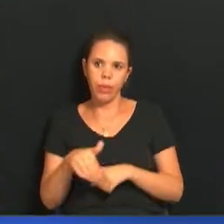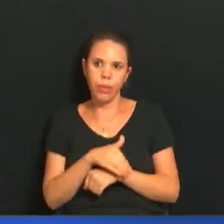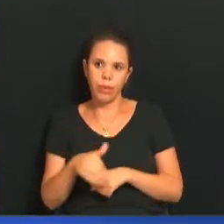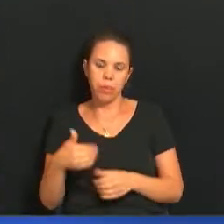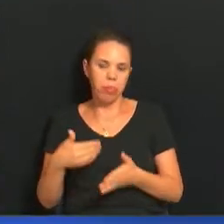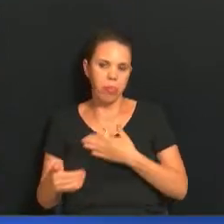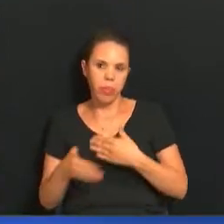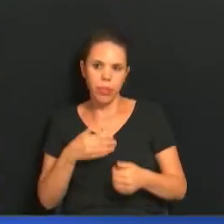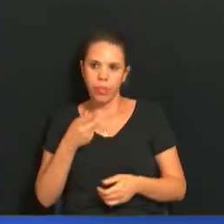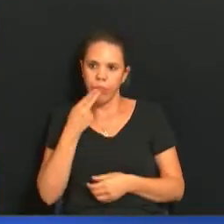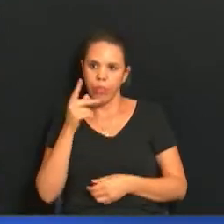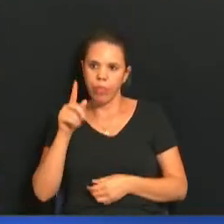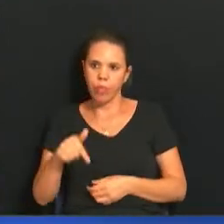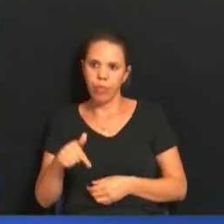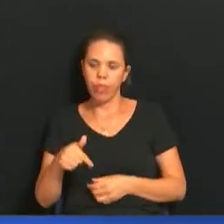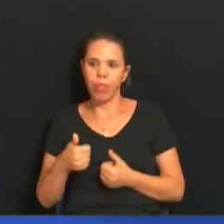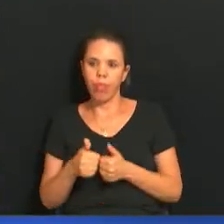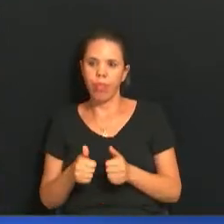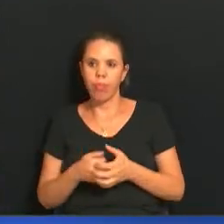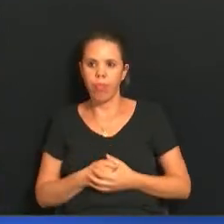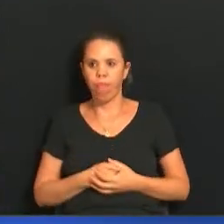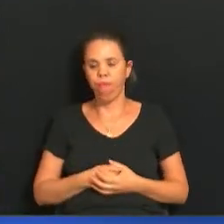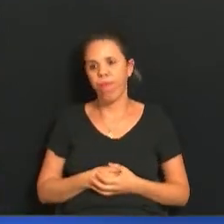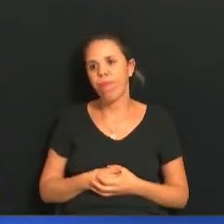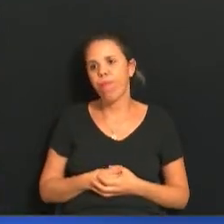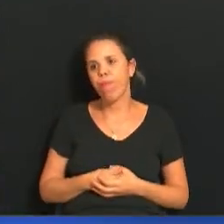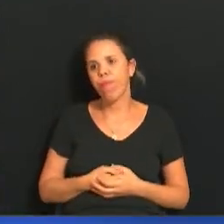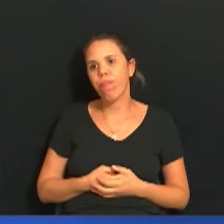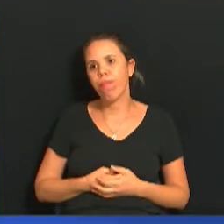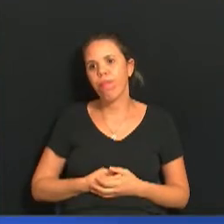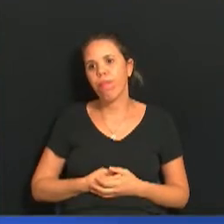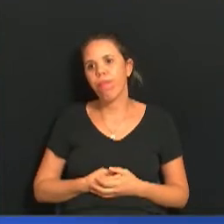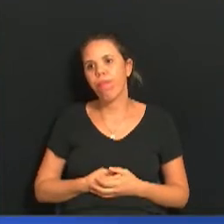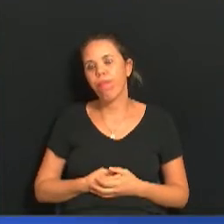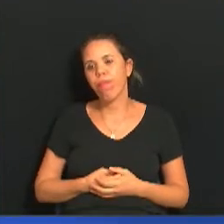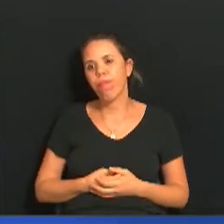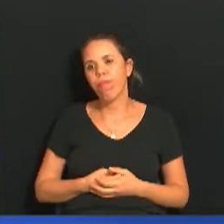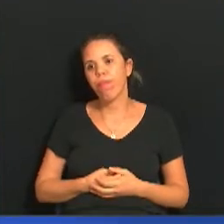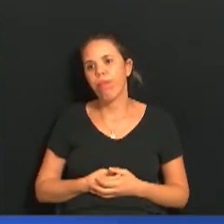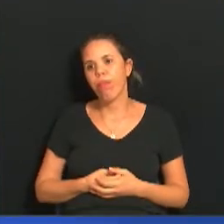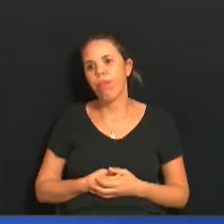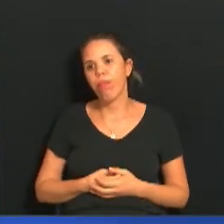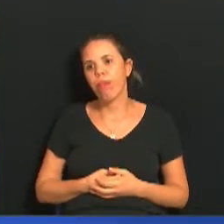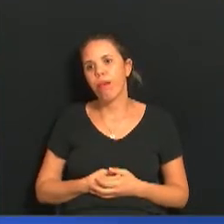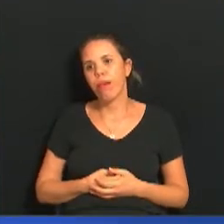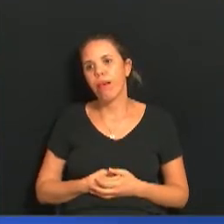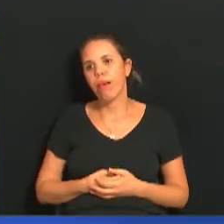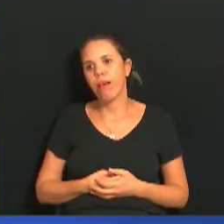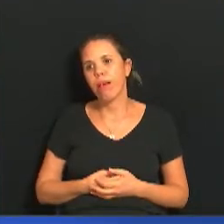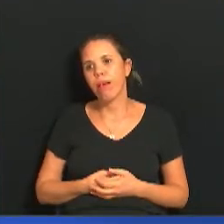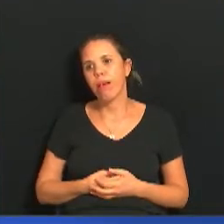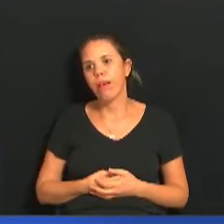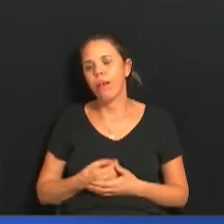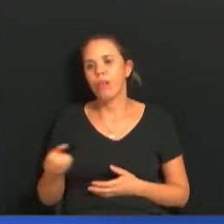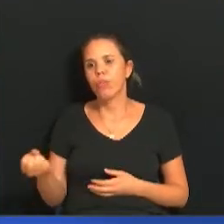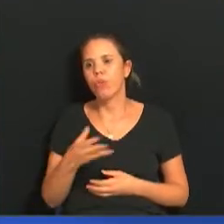e eu vou falar que lá é uma padaria, tá bom? O que você deseja? Novo